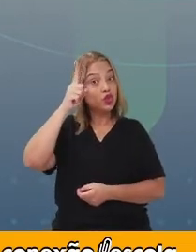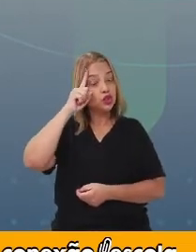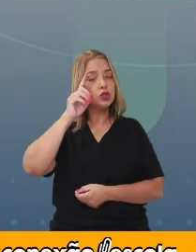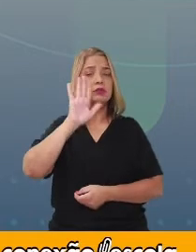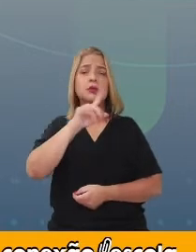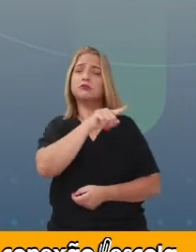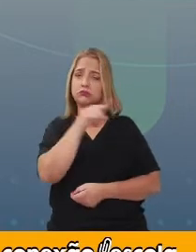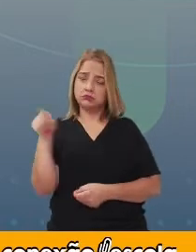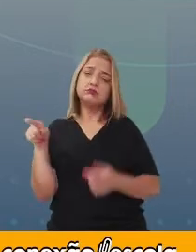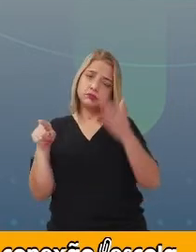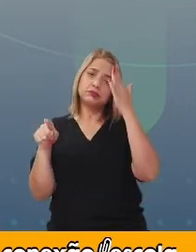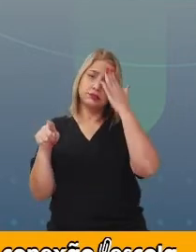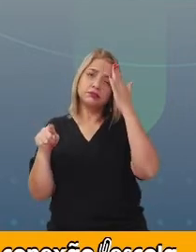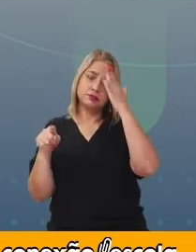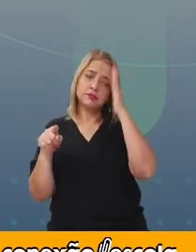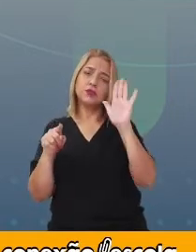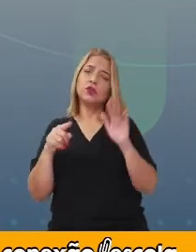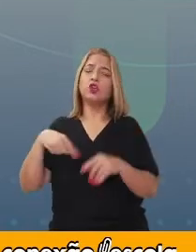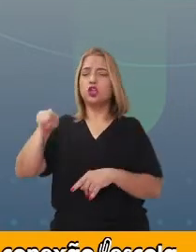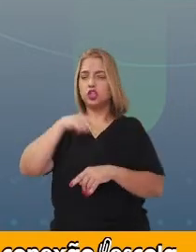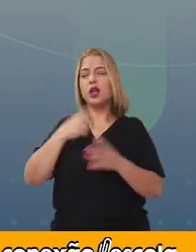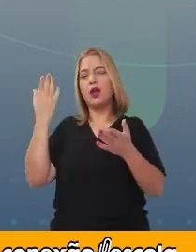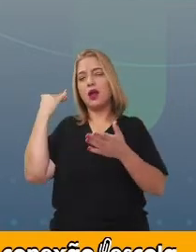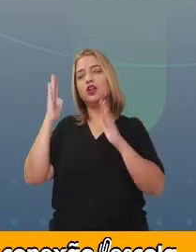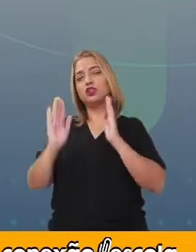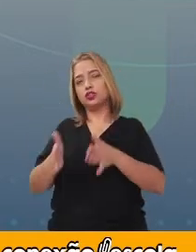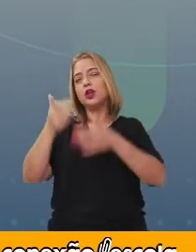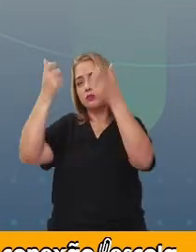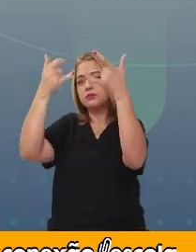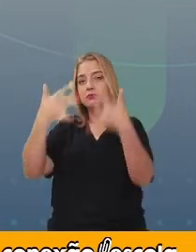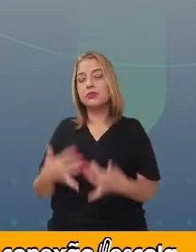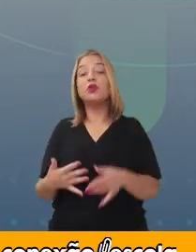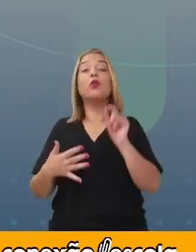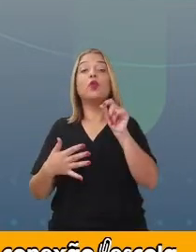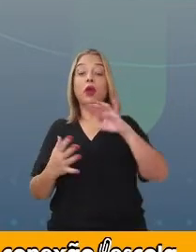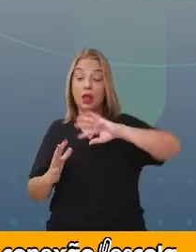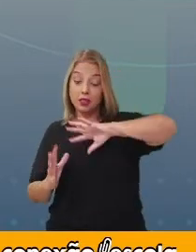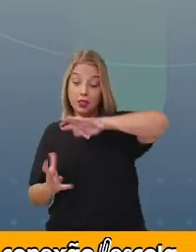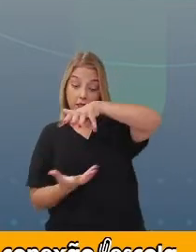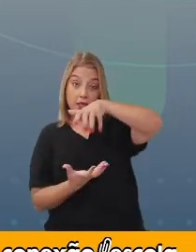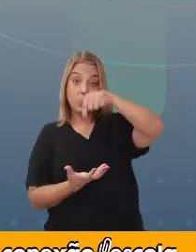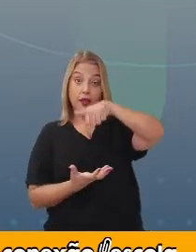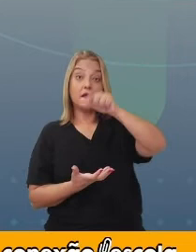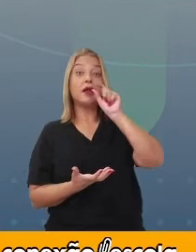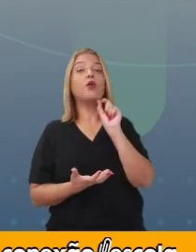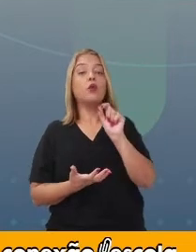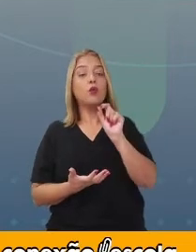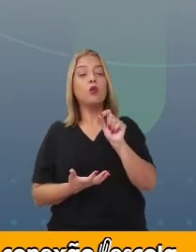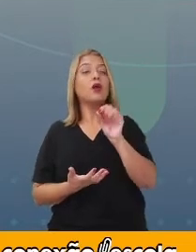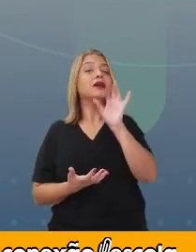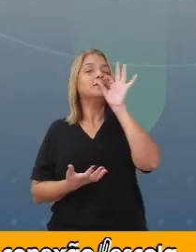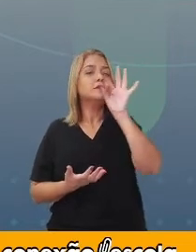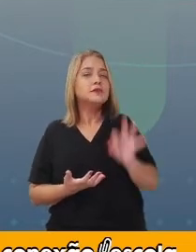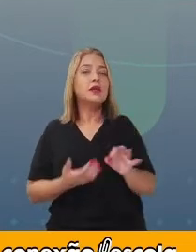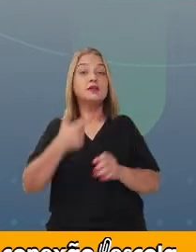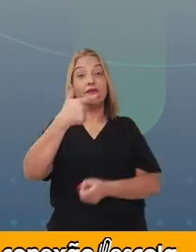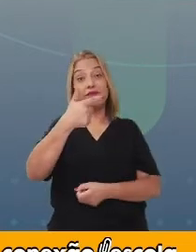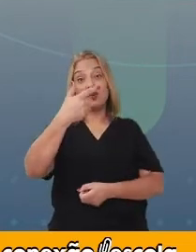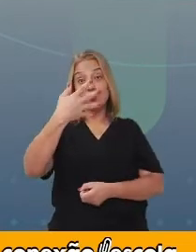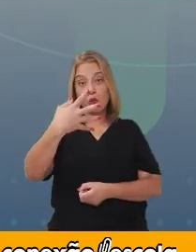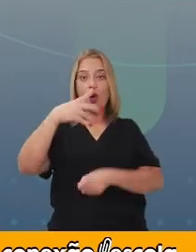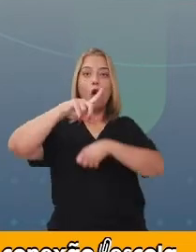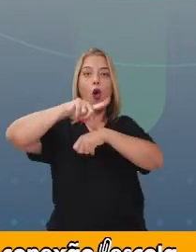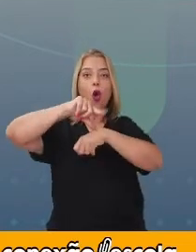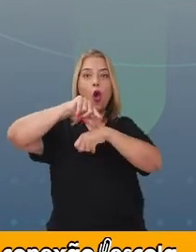como vocês sabem, como a gente já conversou, a Terra não gasta certinho 24 horas para fazer